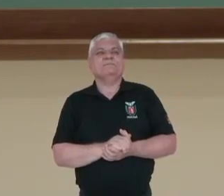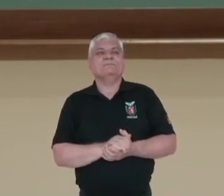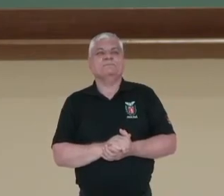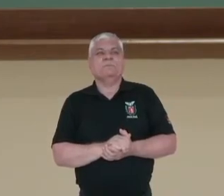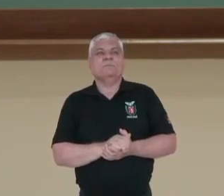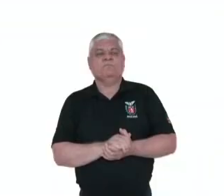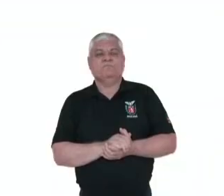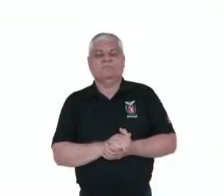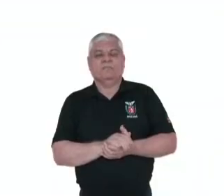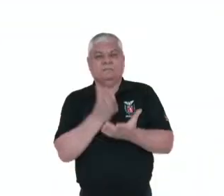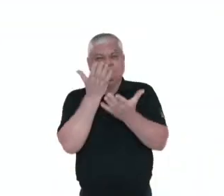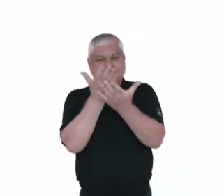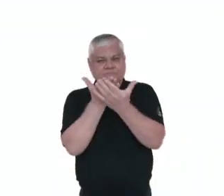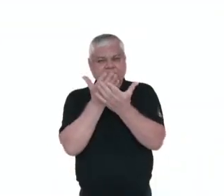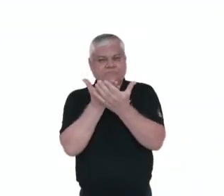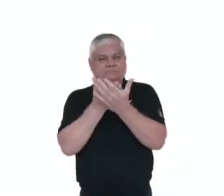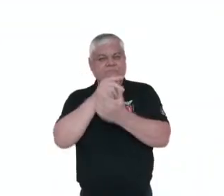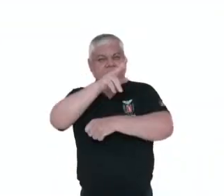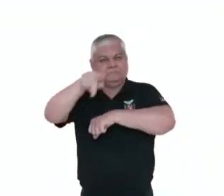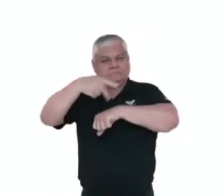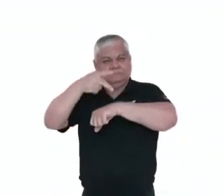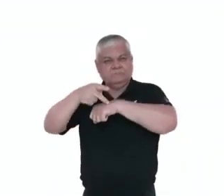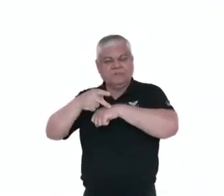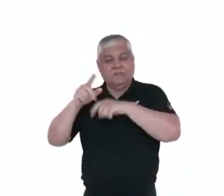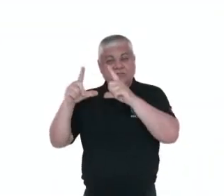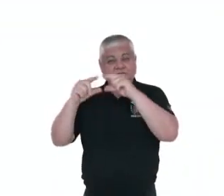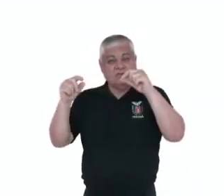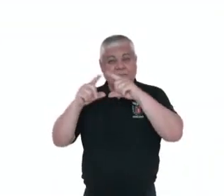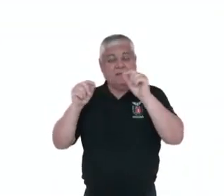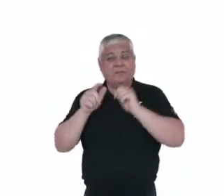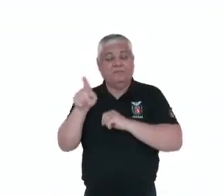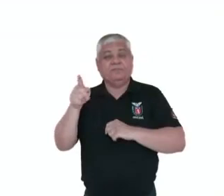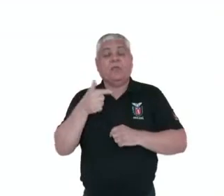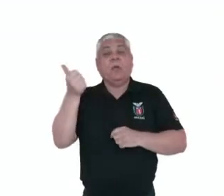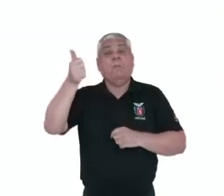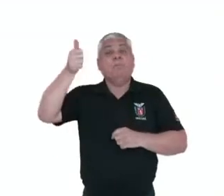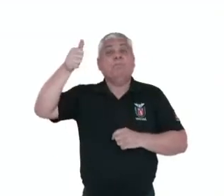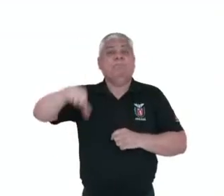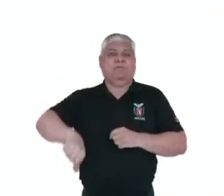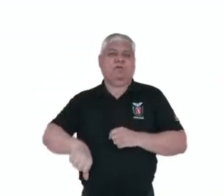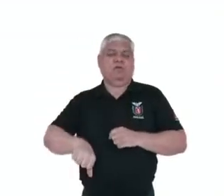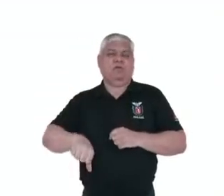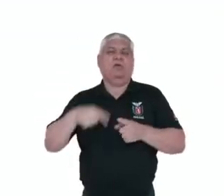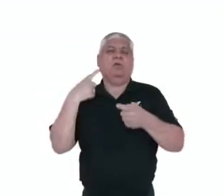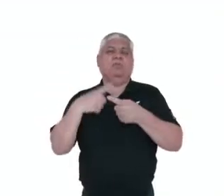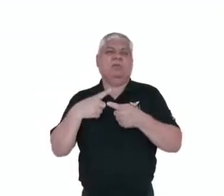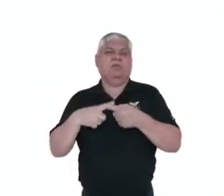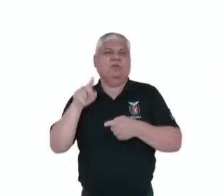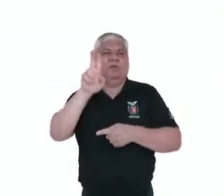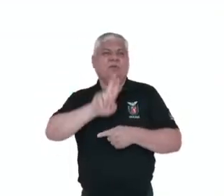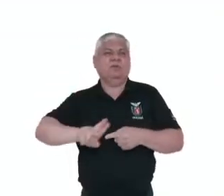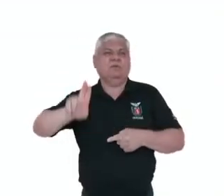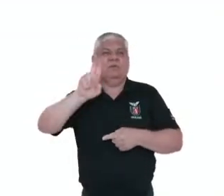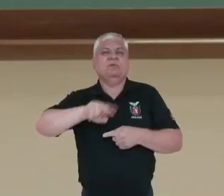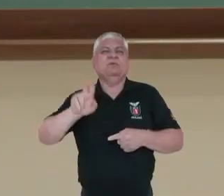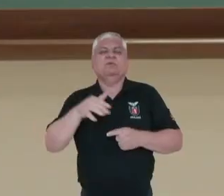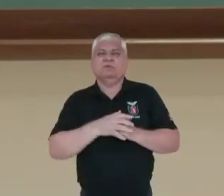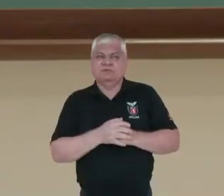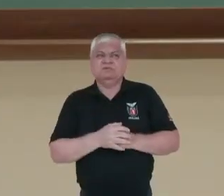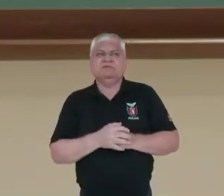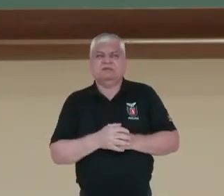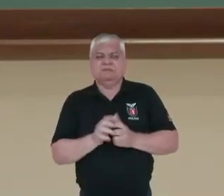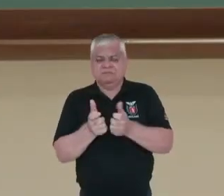Oi aqui é um estudo japonês associa pior com treinamento físico ao alto os smartphones o